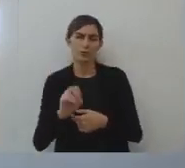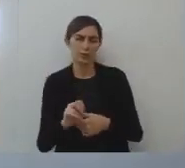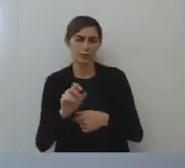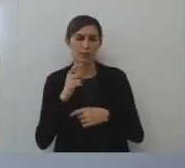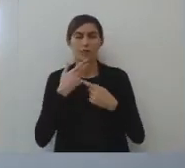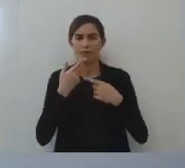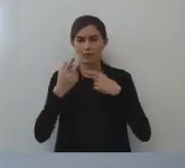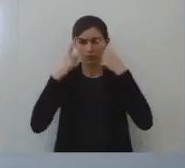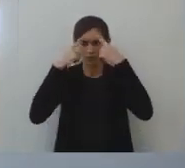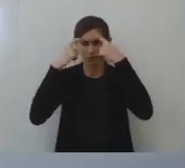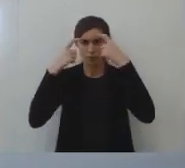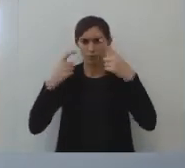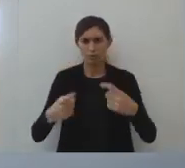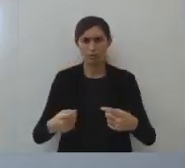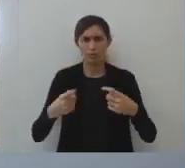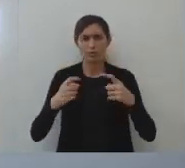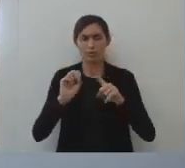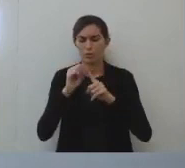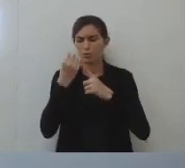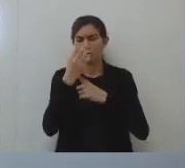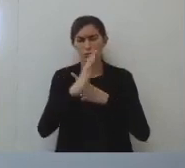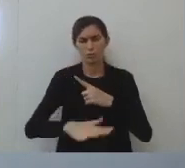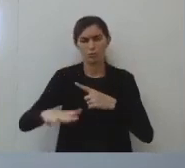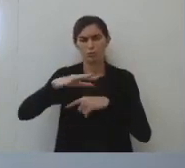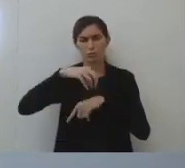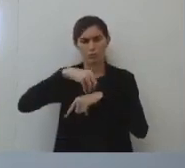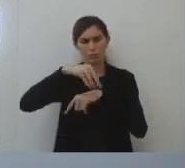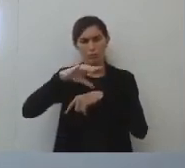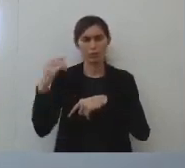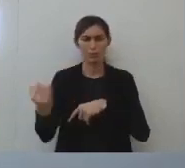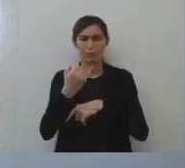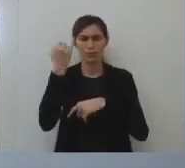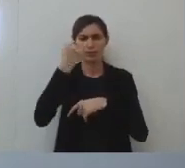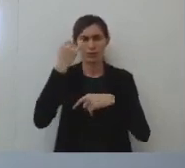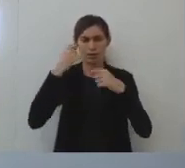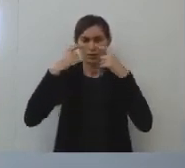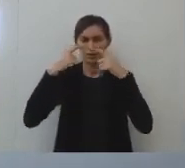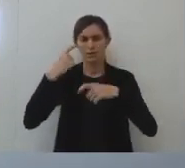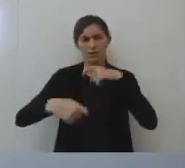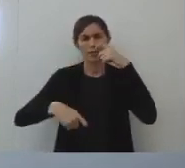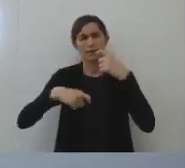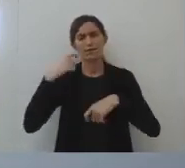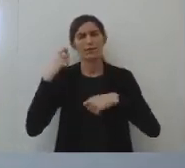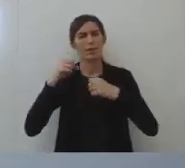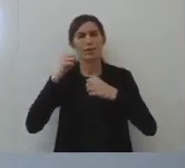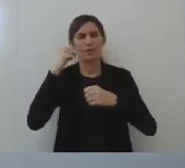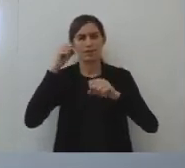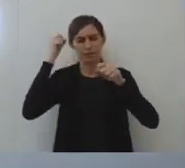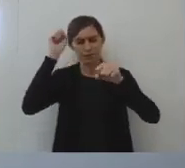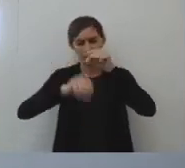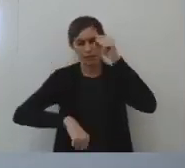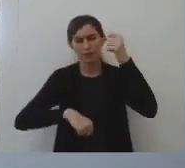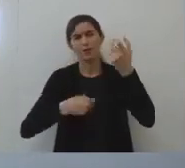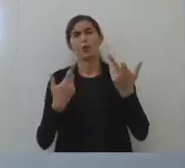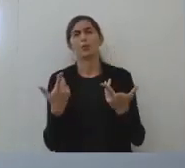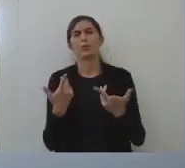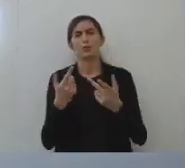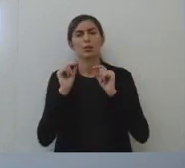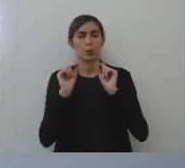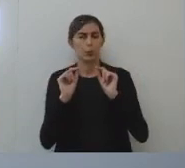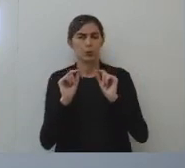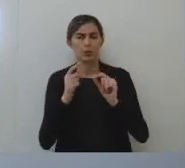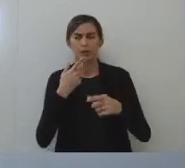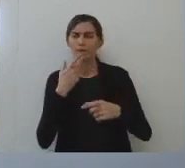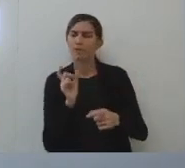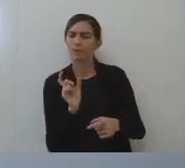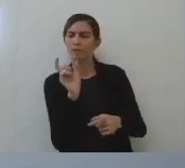sobre uma violência. E aí a sociologia ela traz um elemento muito importante que é a violência simbólica. A violência simbólica é aquela que está na